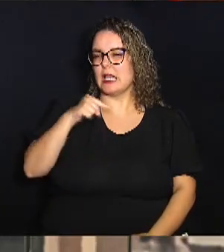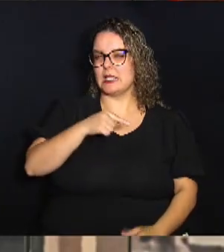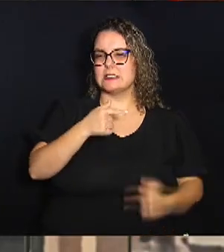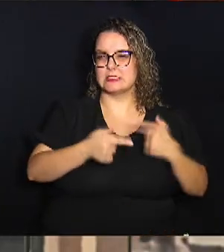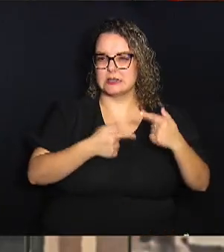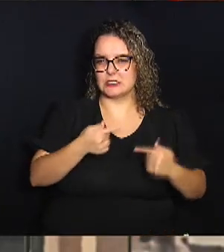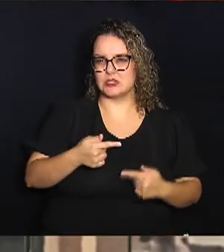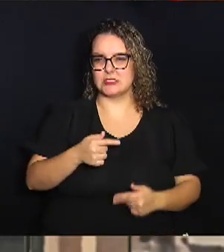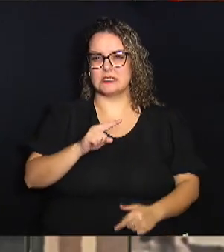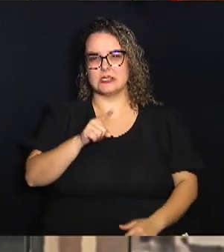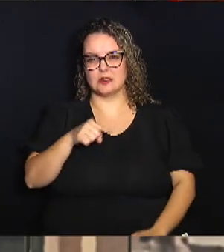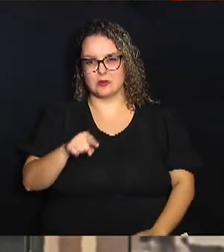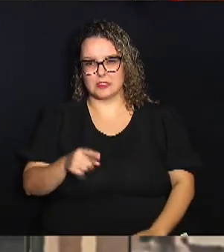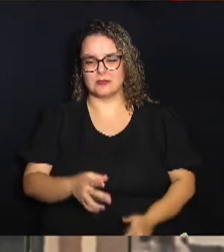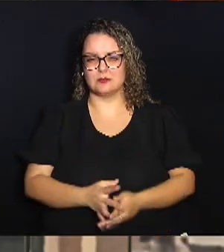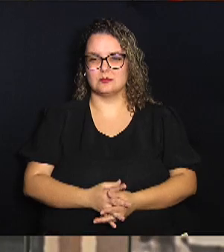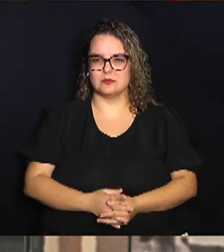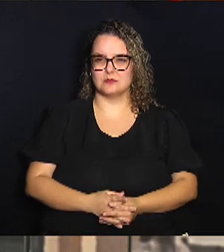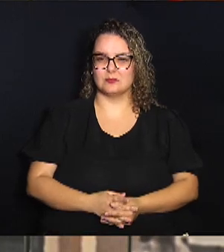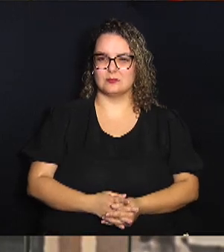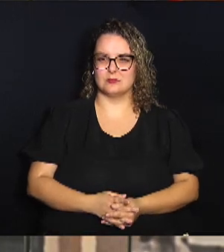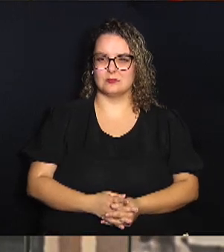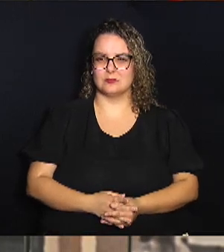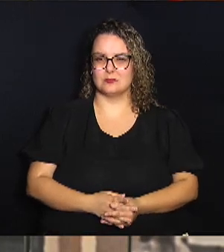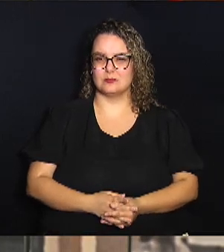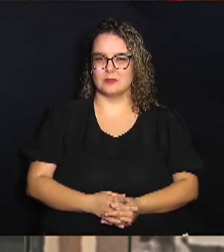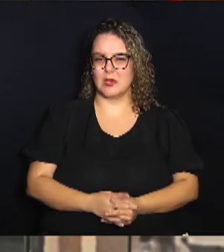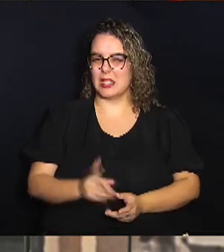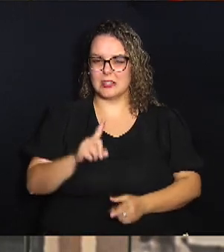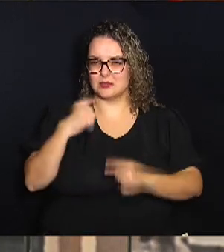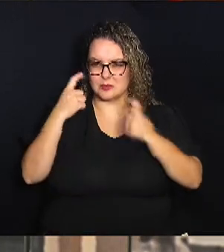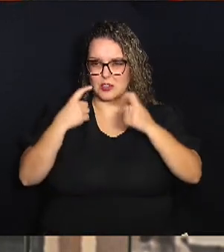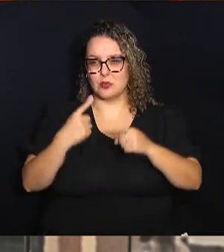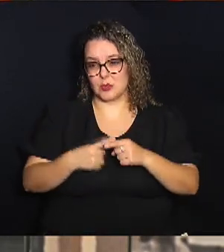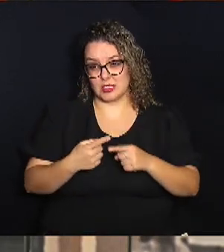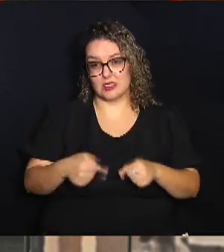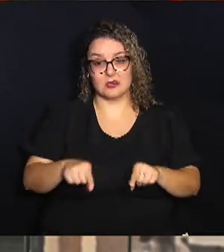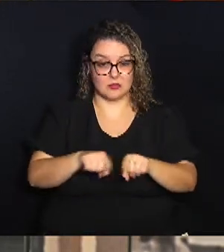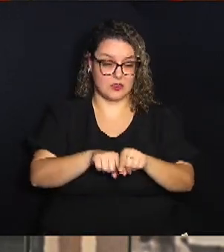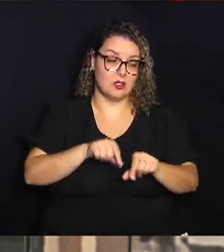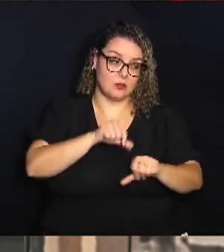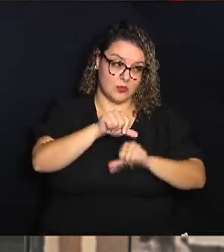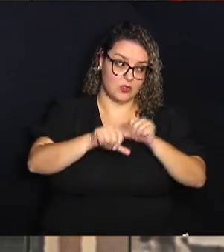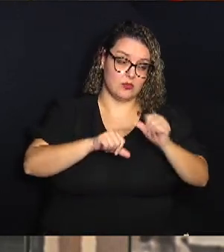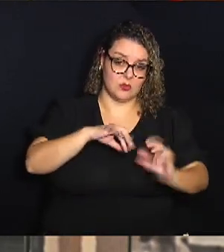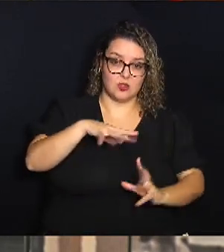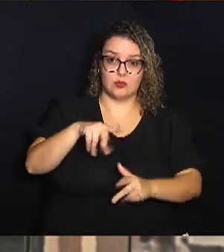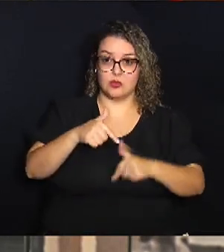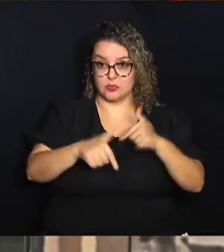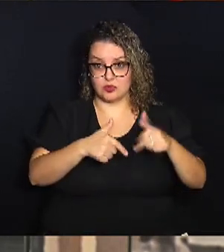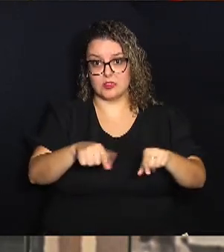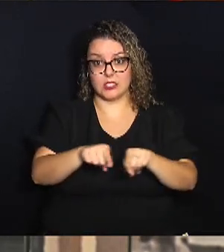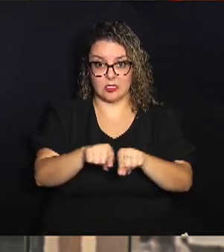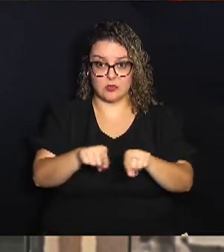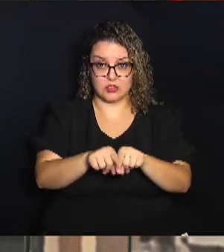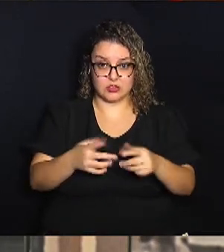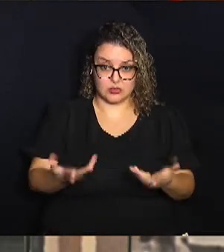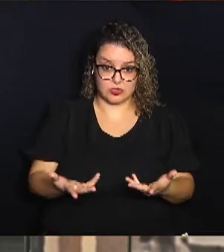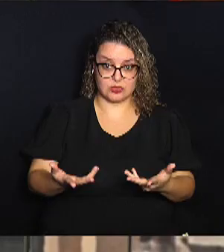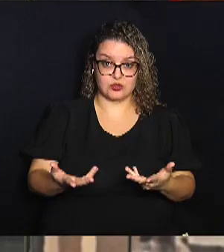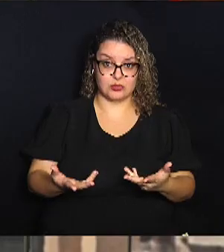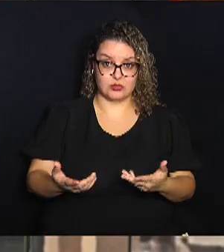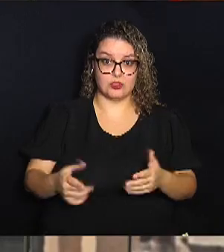geração Z, ela não se preocupa, até porque a gente também está tendo mudanças no mundo do trabalho, em termos até